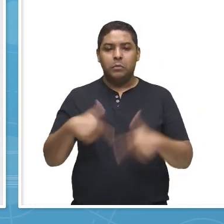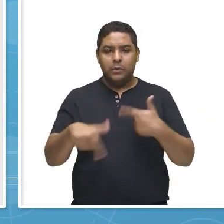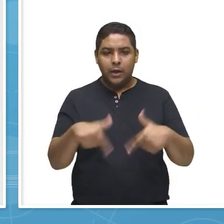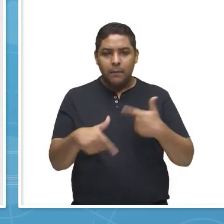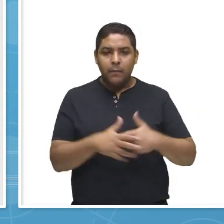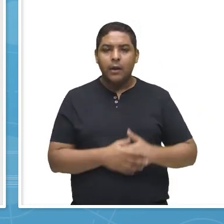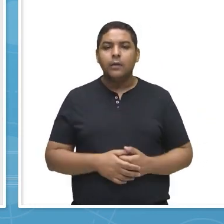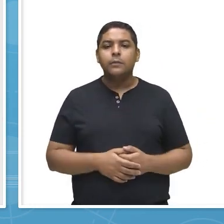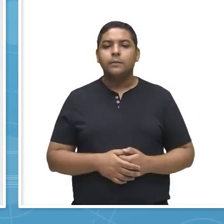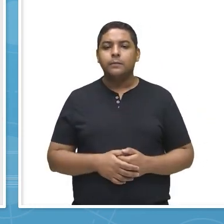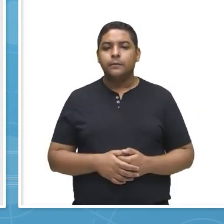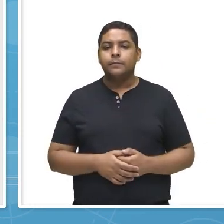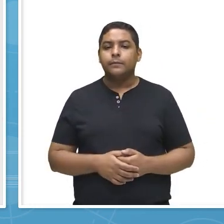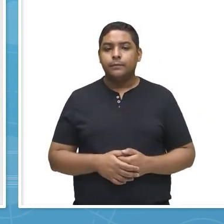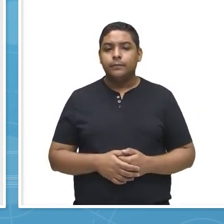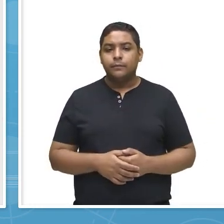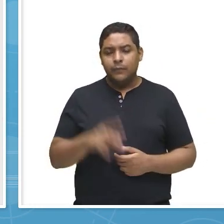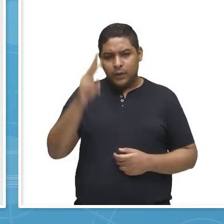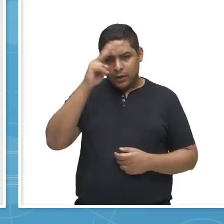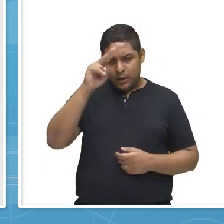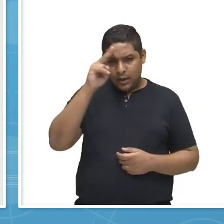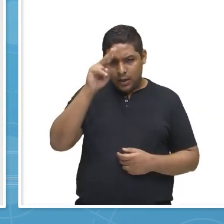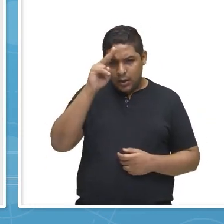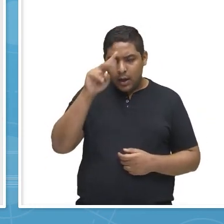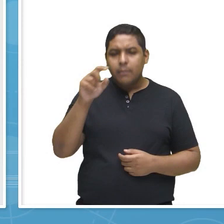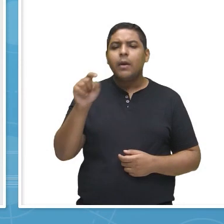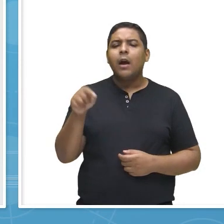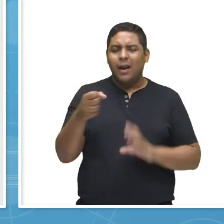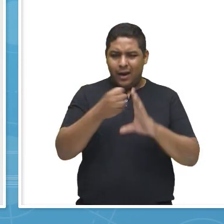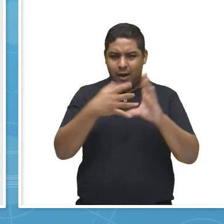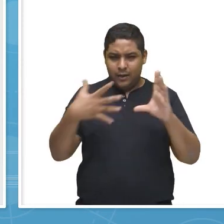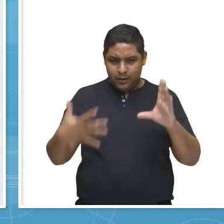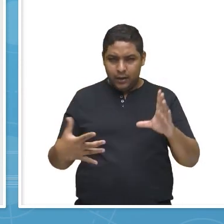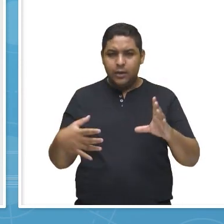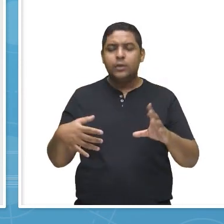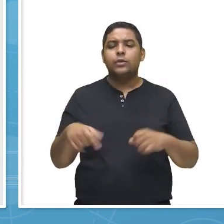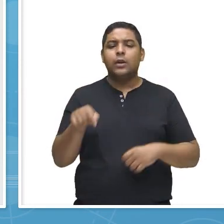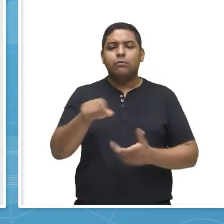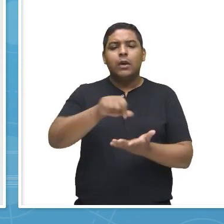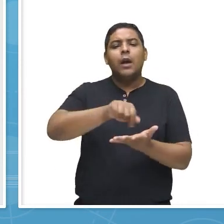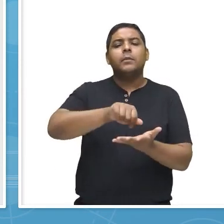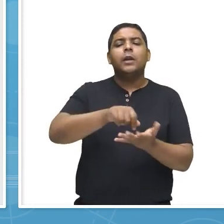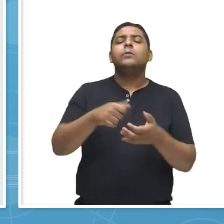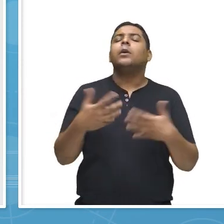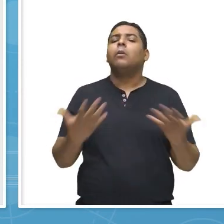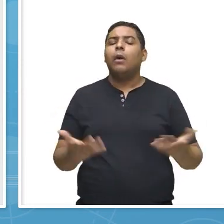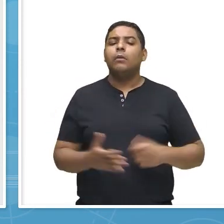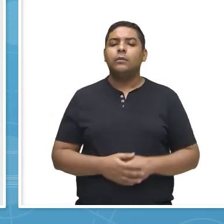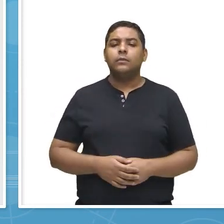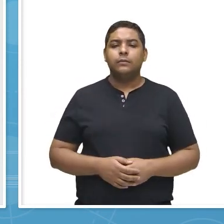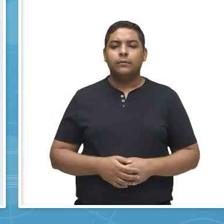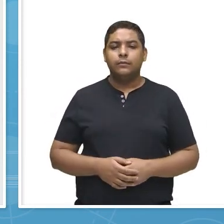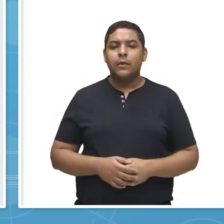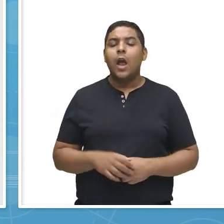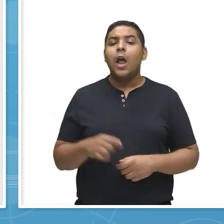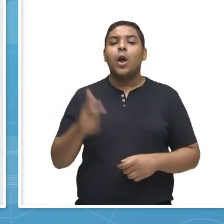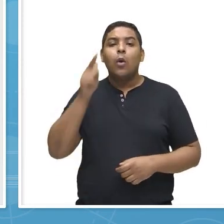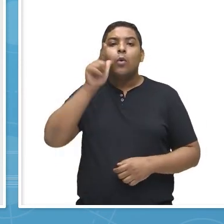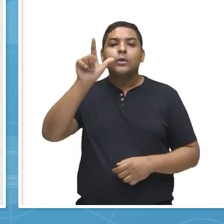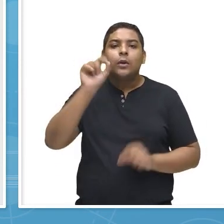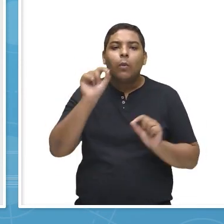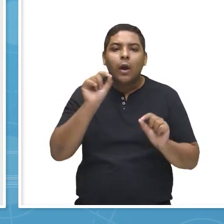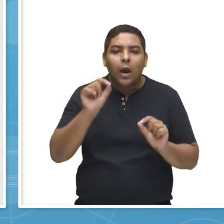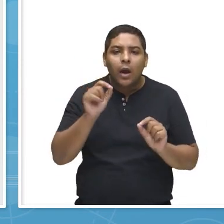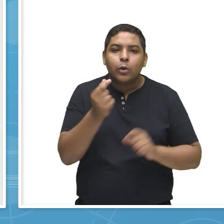para vocês que uma das características do sistema capitalista é conseguir o lucro?